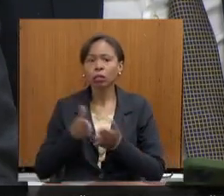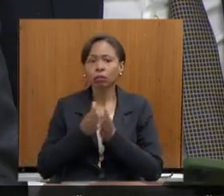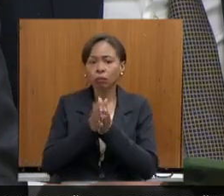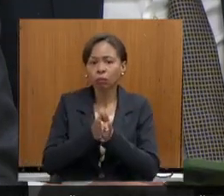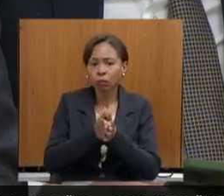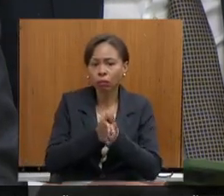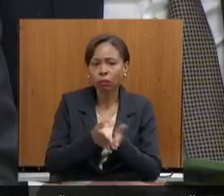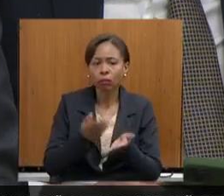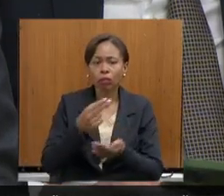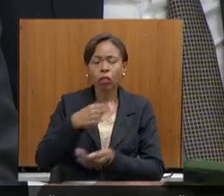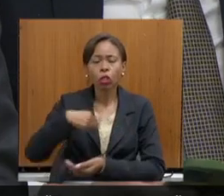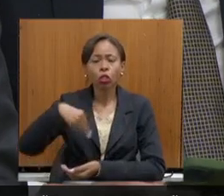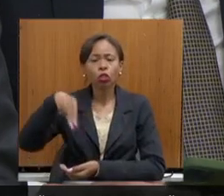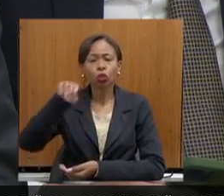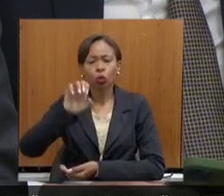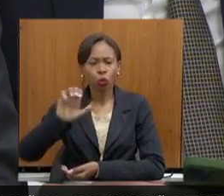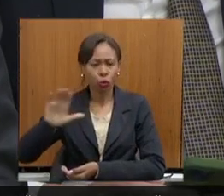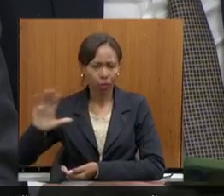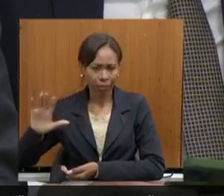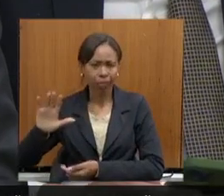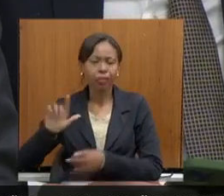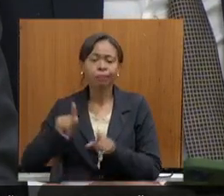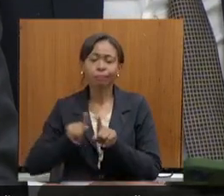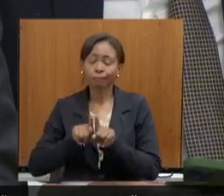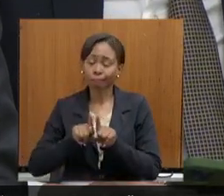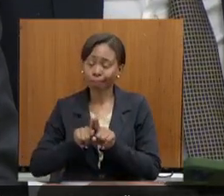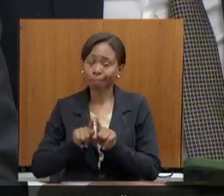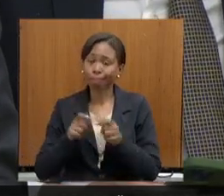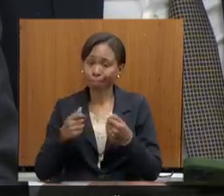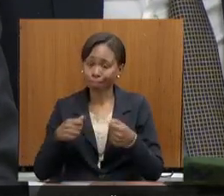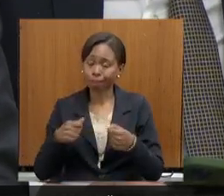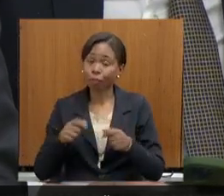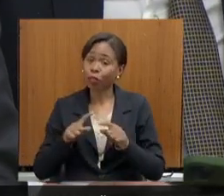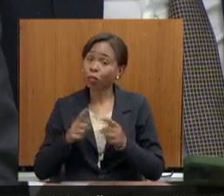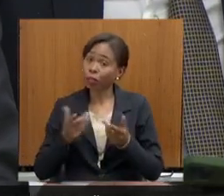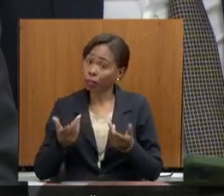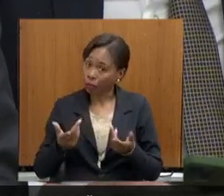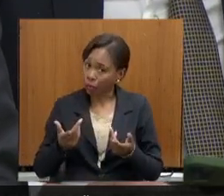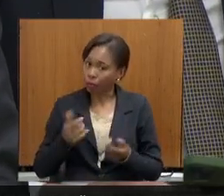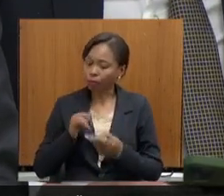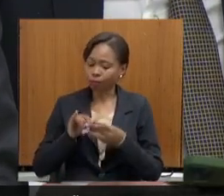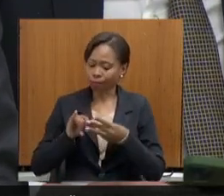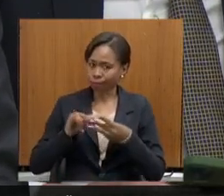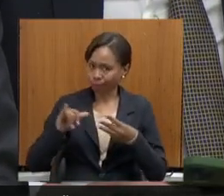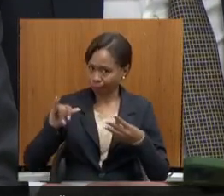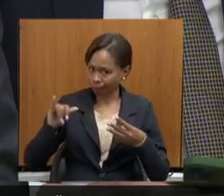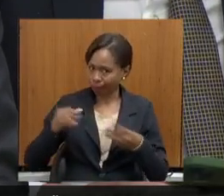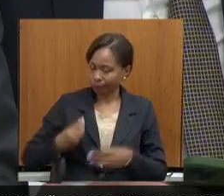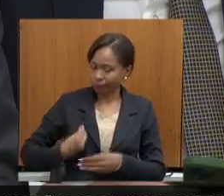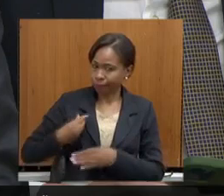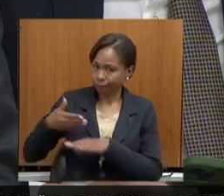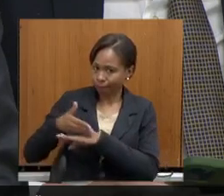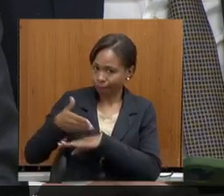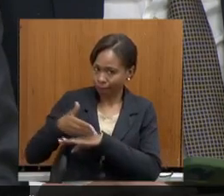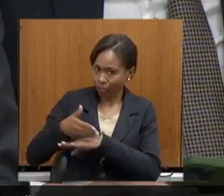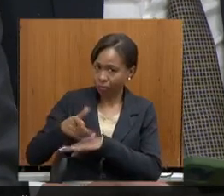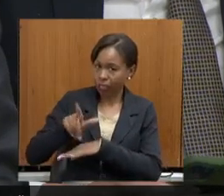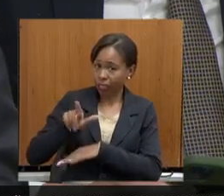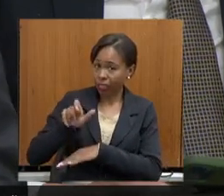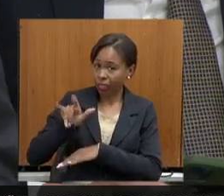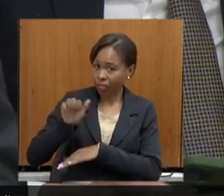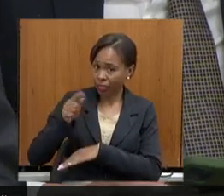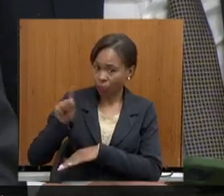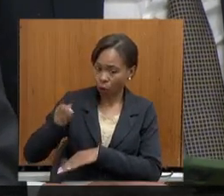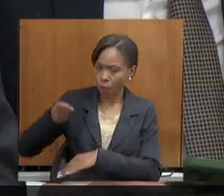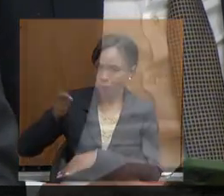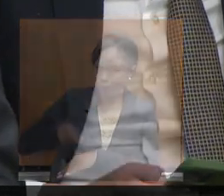então realmente é importante essa participação da Cemig e ficamos Alegre de dizer é que em saber que